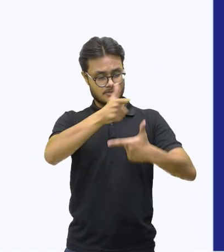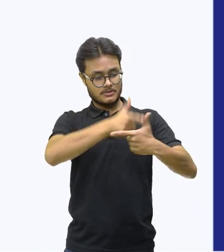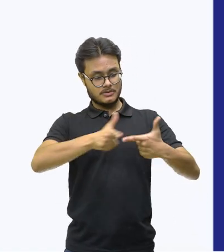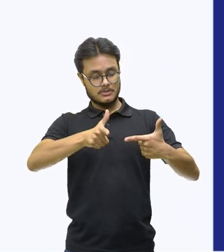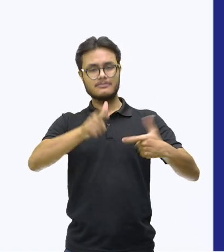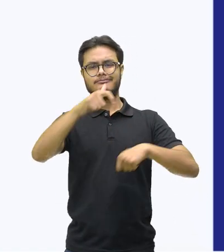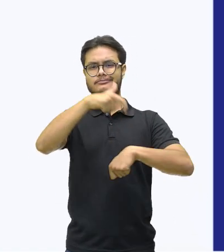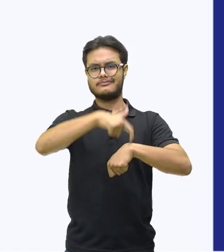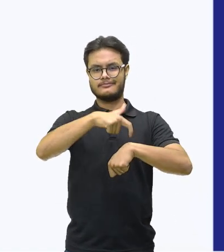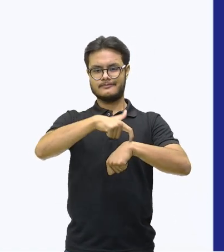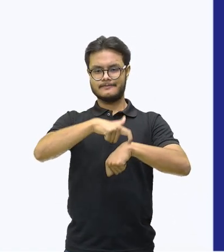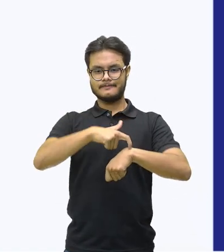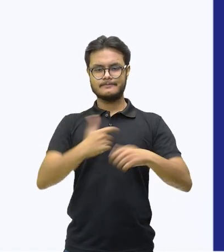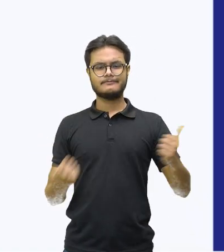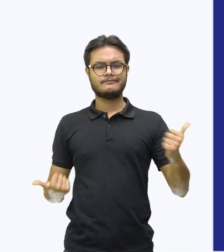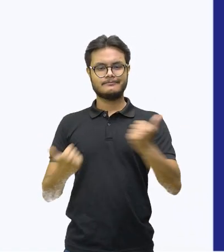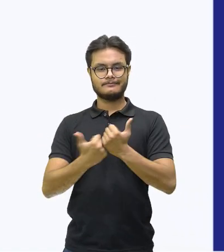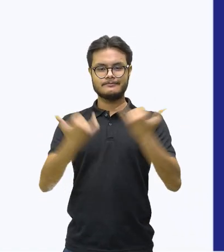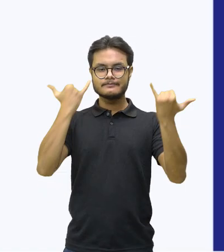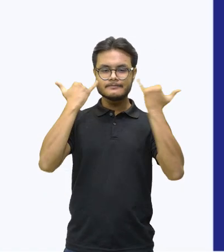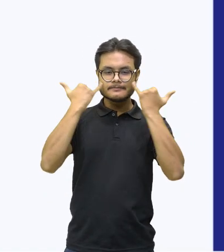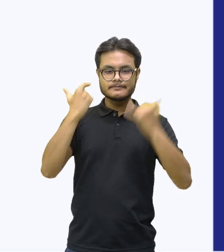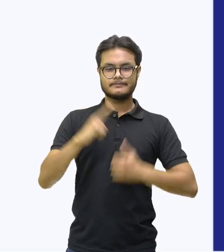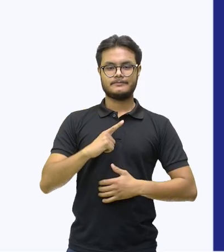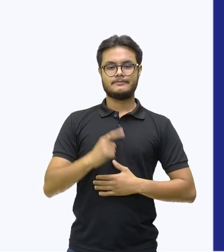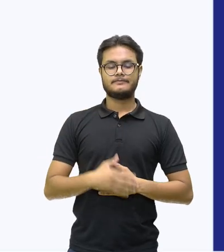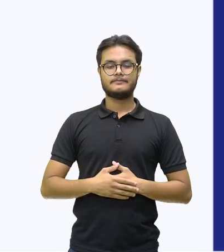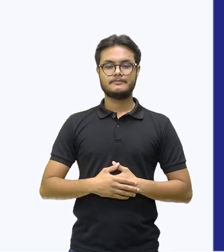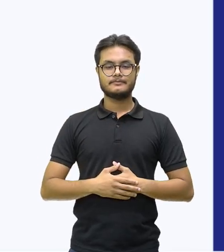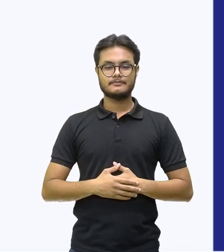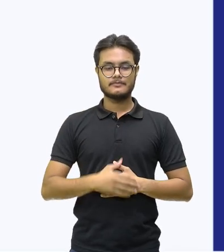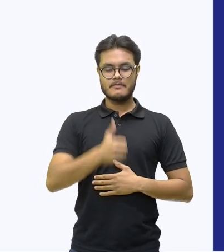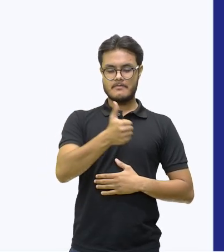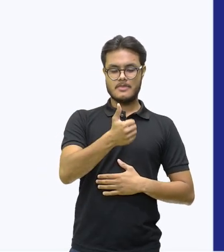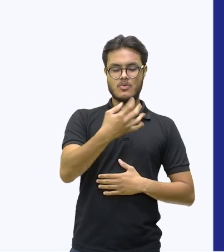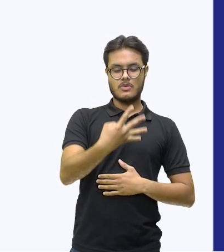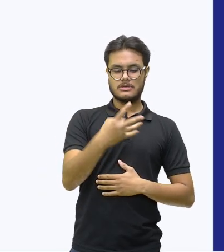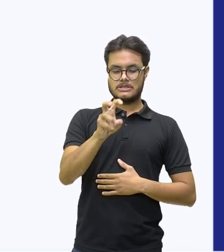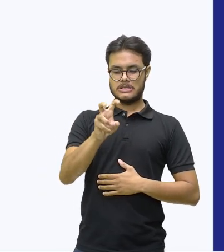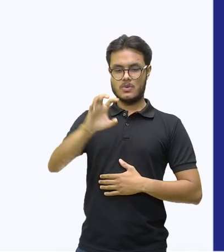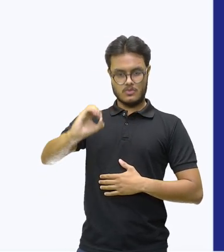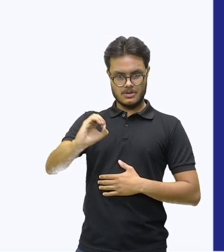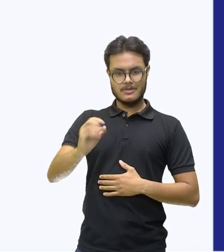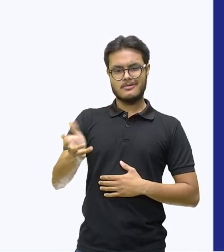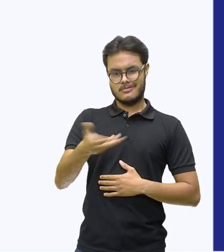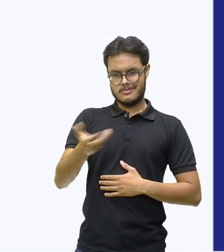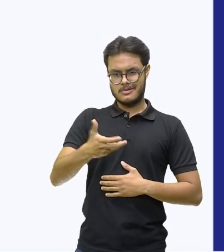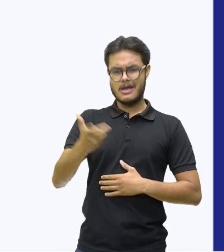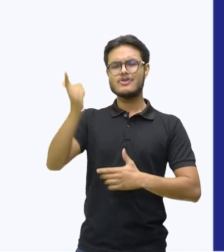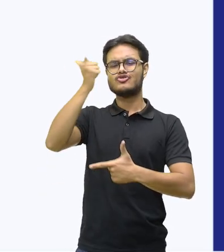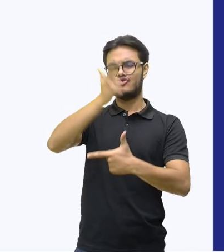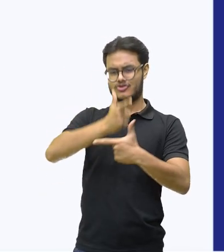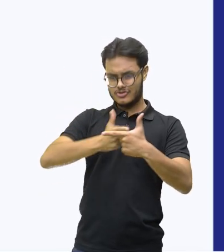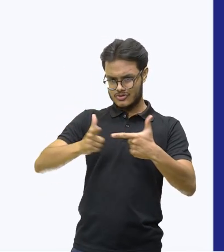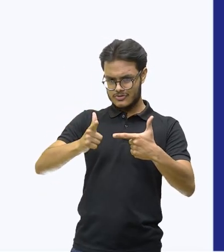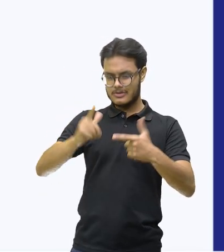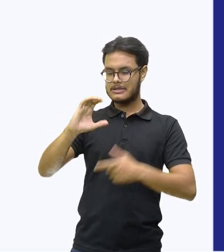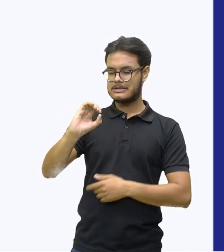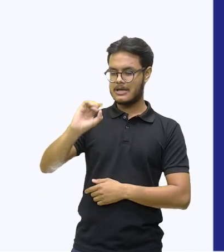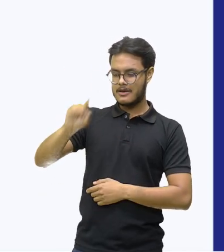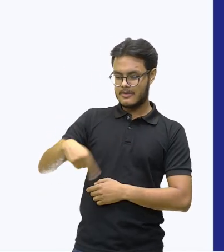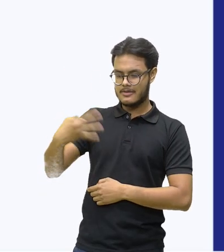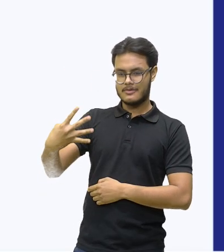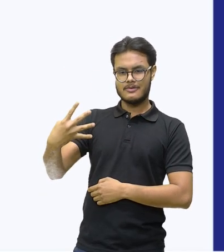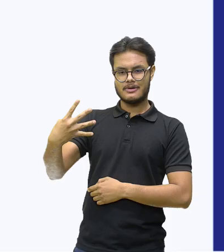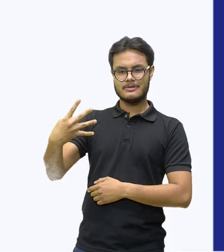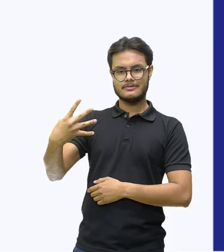você pegar os valores e substituir, qual a velocidade? Nesse caso, 1.450, né? Aí aqui nós já temos aquela divisão que eu falei para